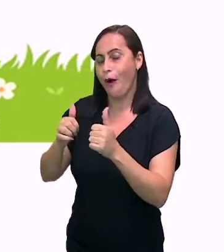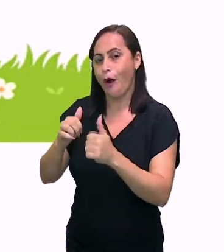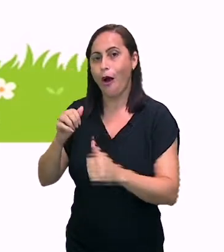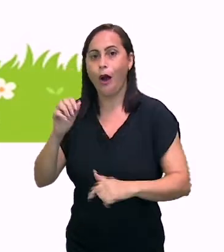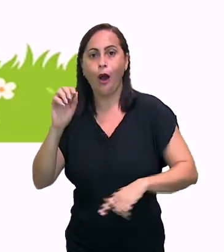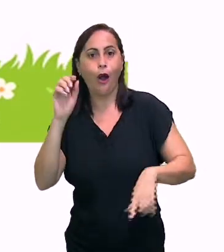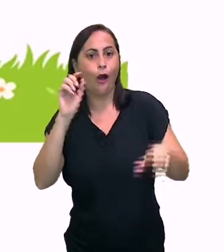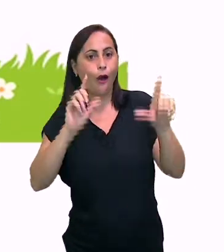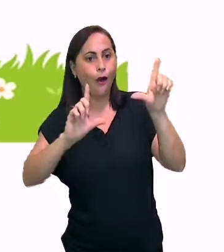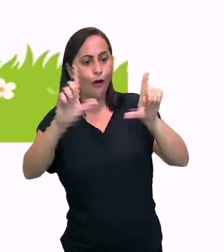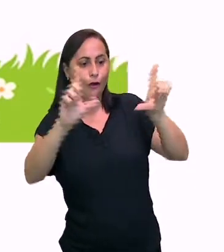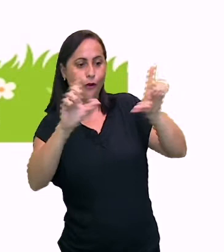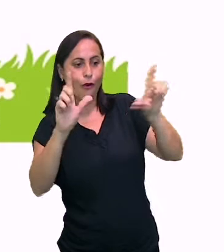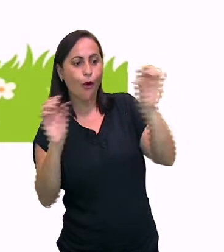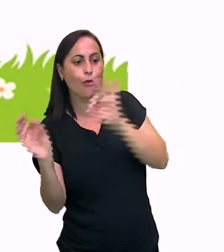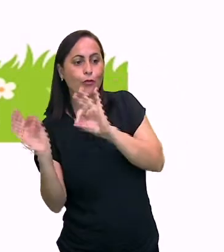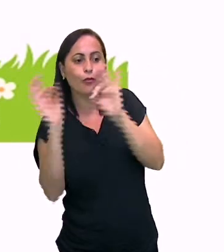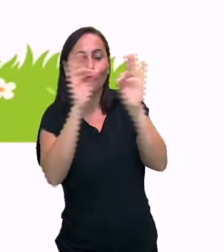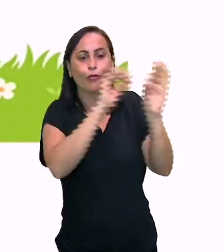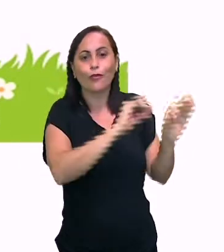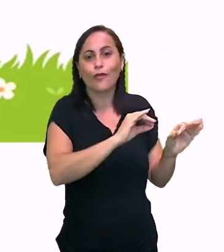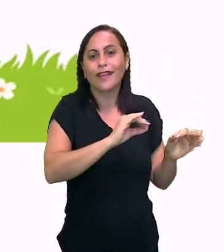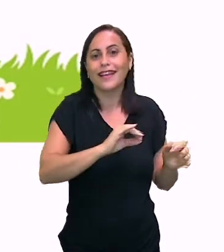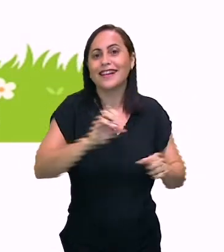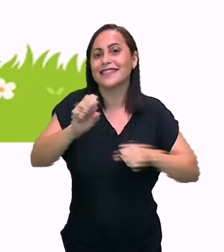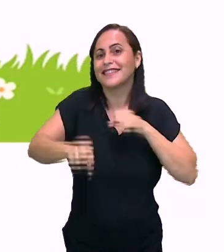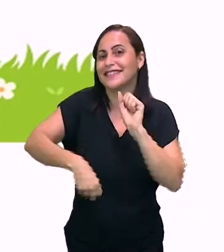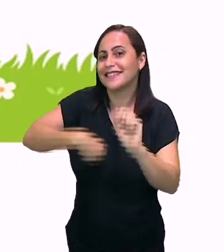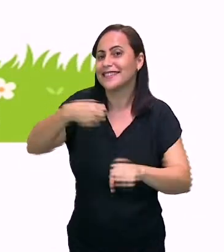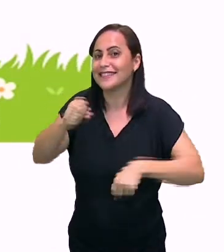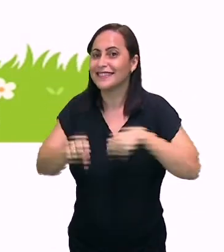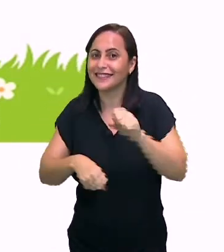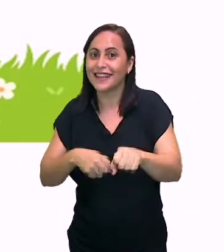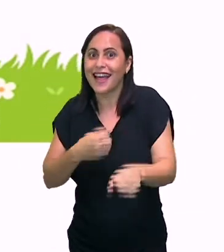telespectador, ciclista e amigo.